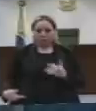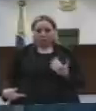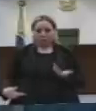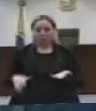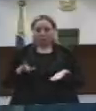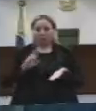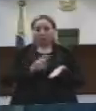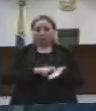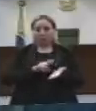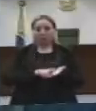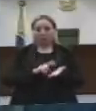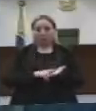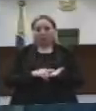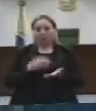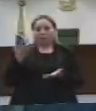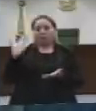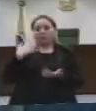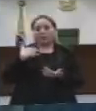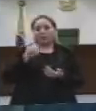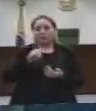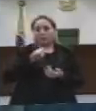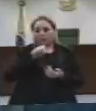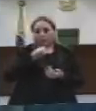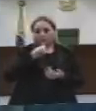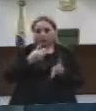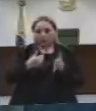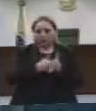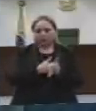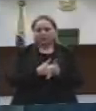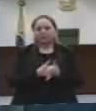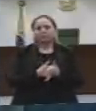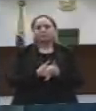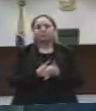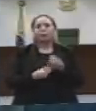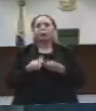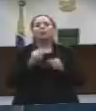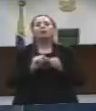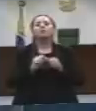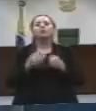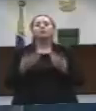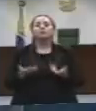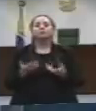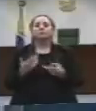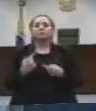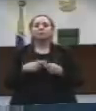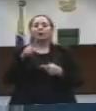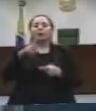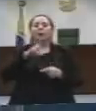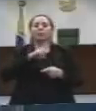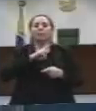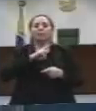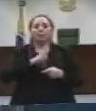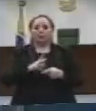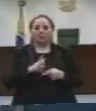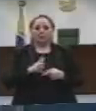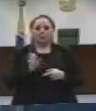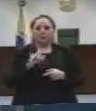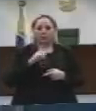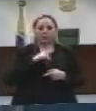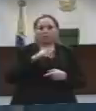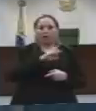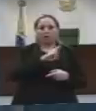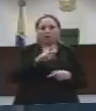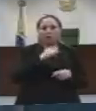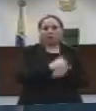pela jornalista para saber se tiam um direito a faltar ao trabalho porque em Portugal assim podem quem tem a sua religião faltar a